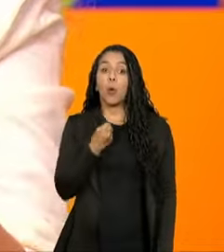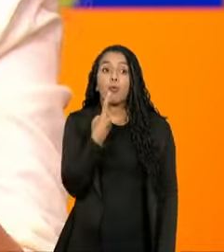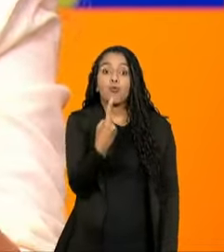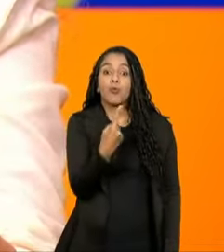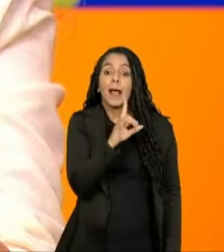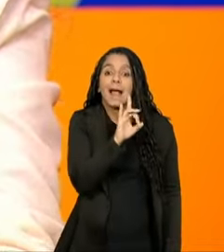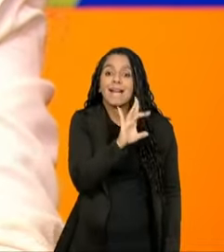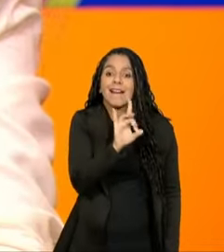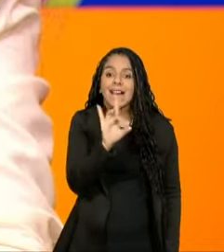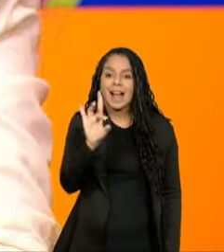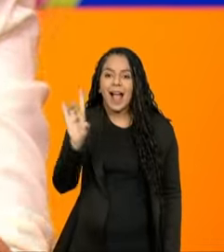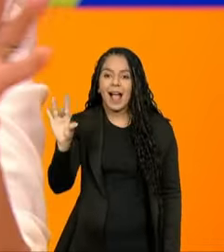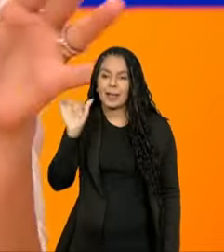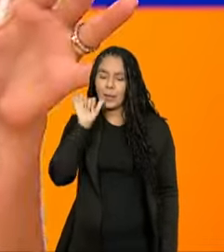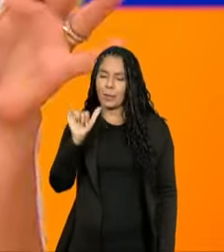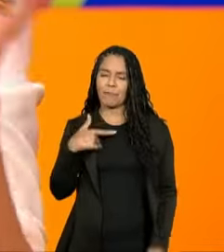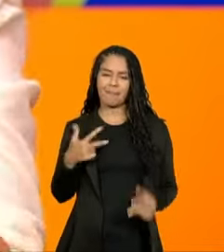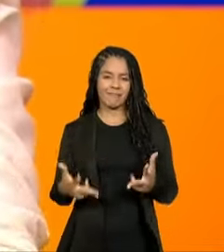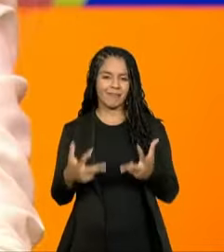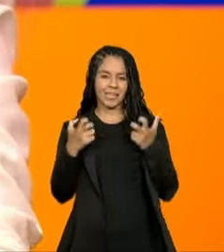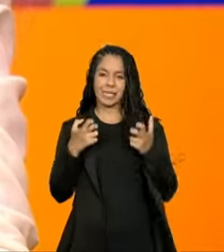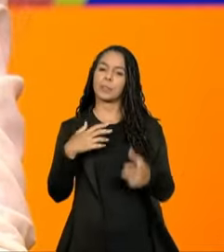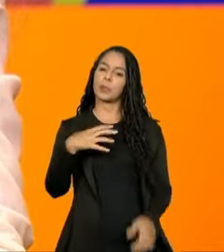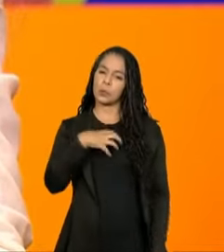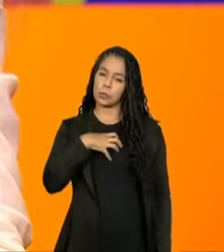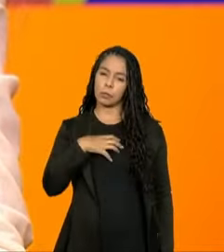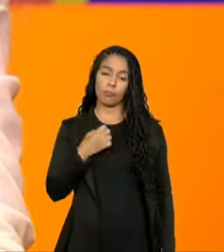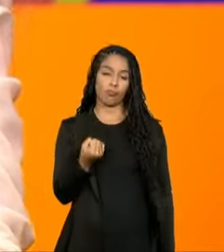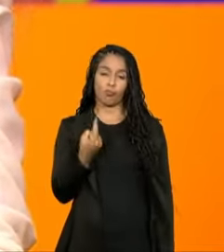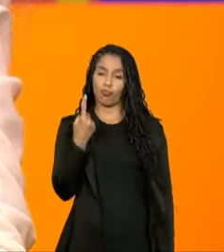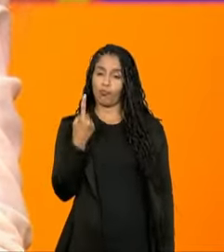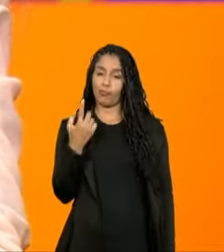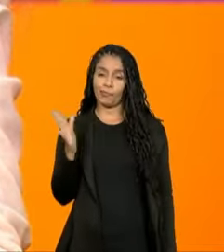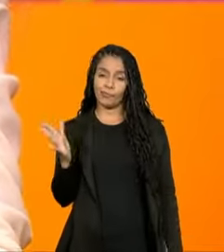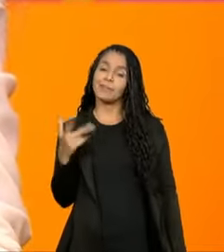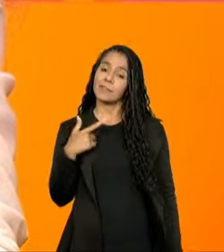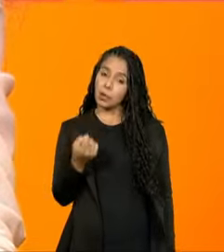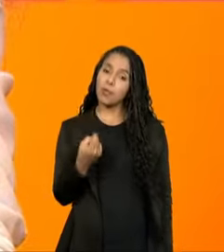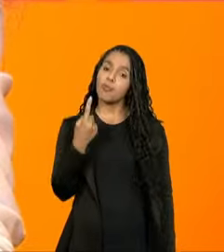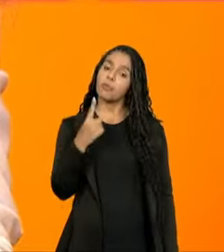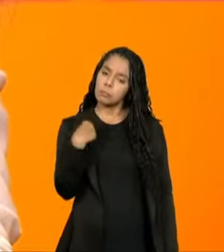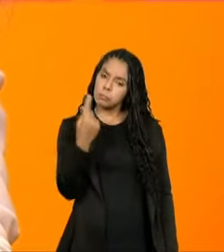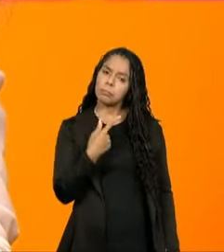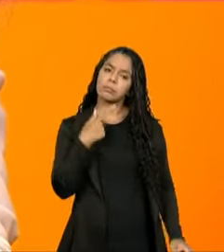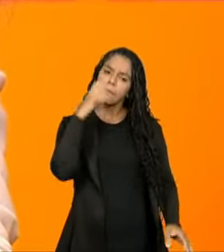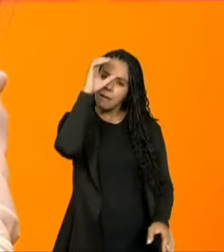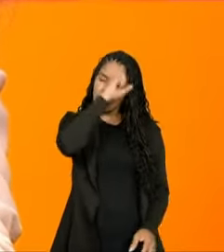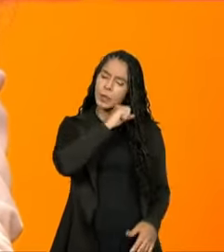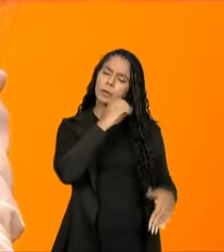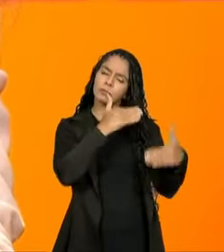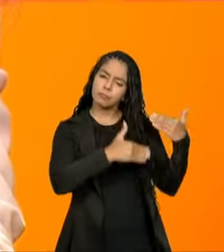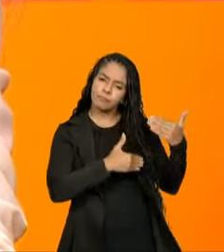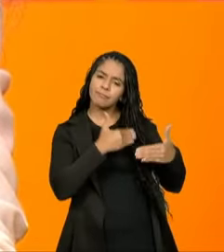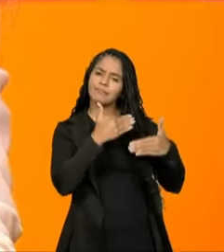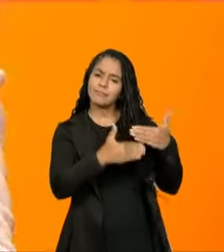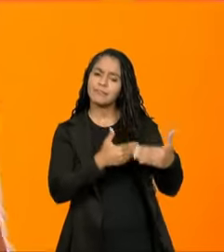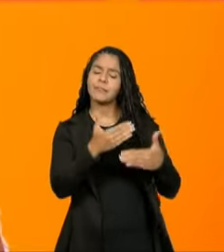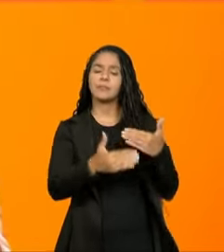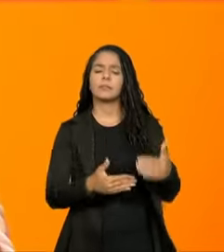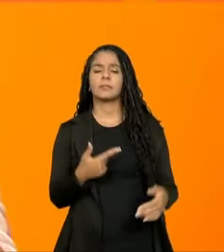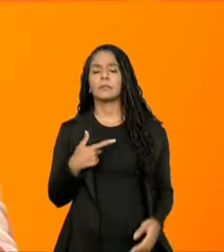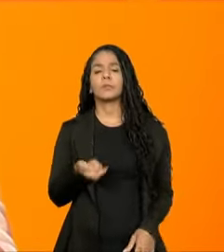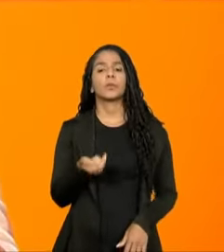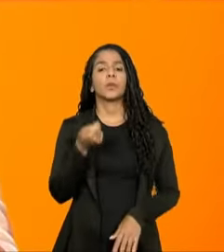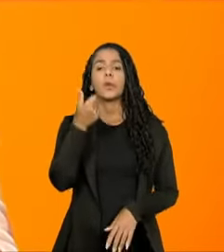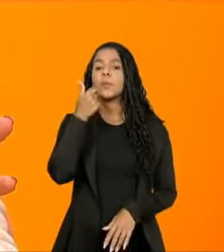assim, a percepção de sintomas, exato. Sem nenhuma dúvida, é único. É o único que a gente vem aprendendo ao longo do tempo, porque assim, são